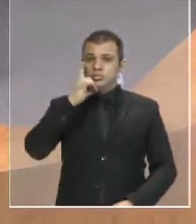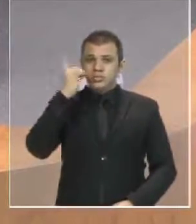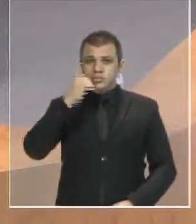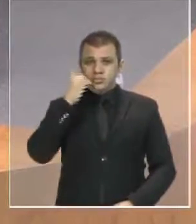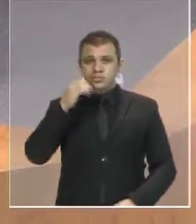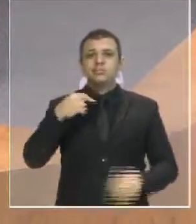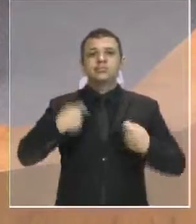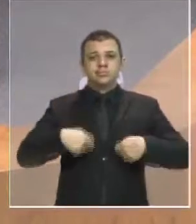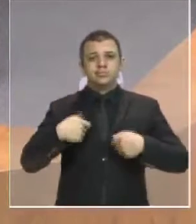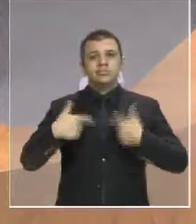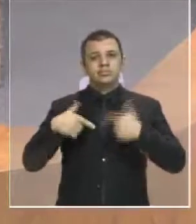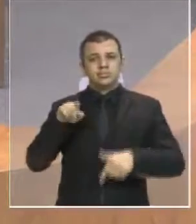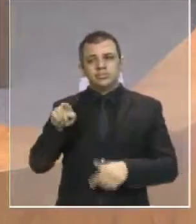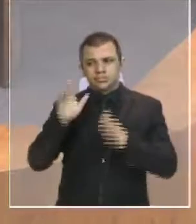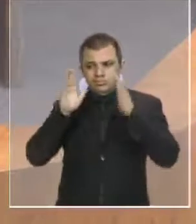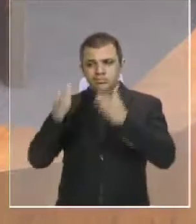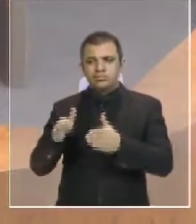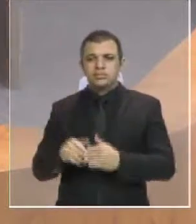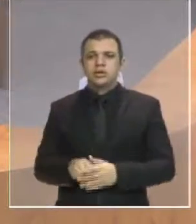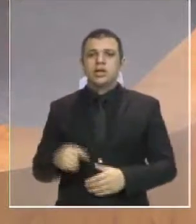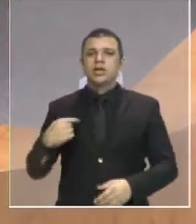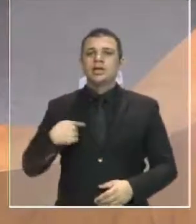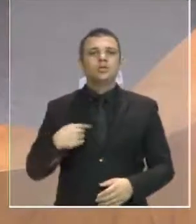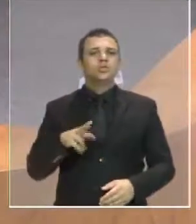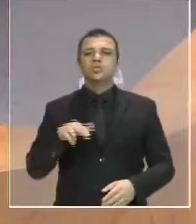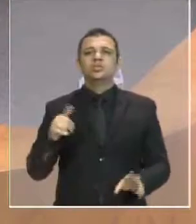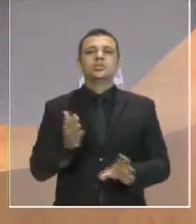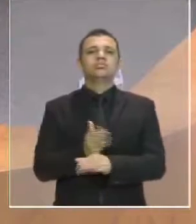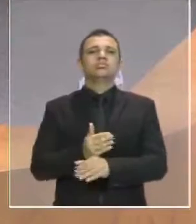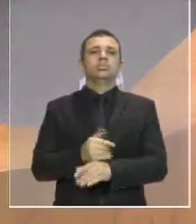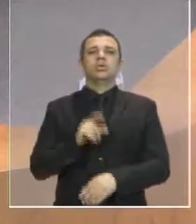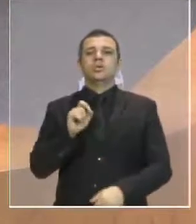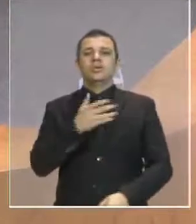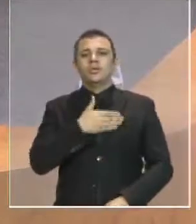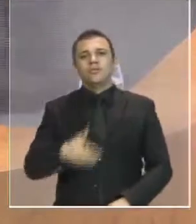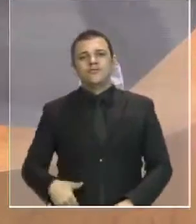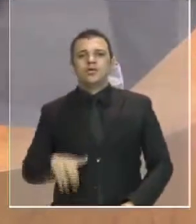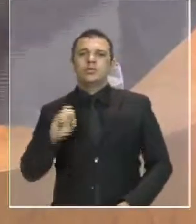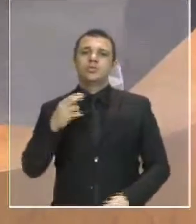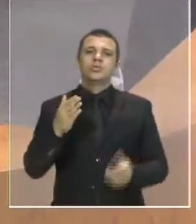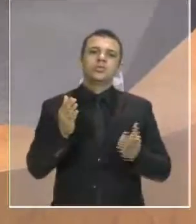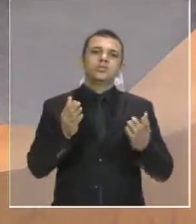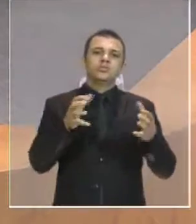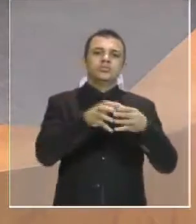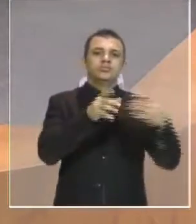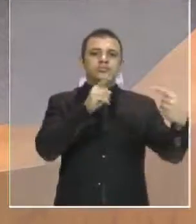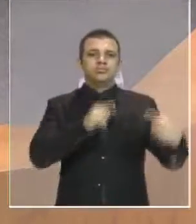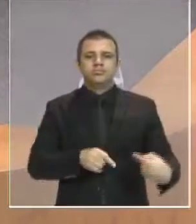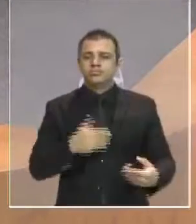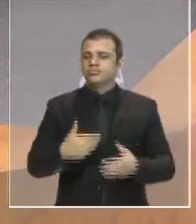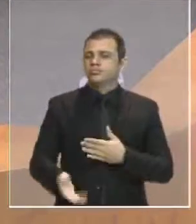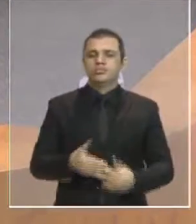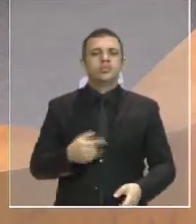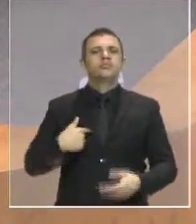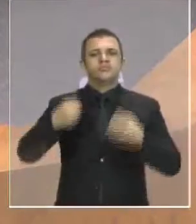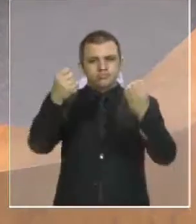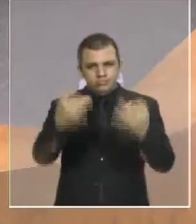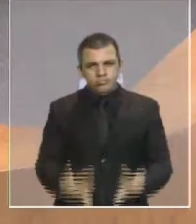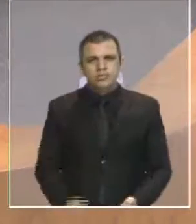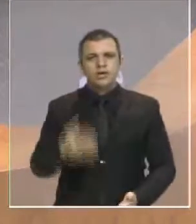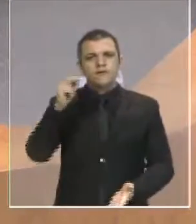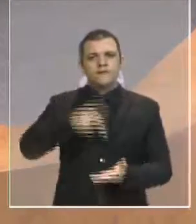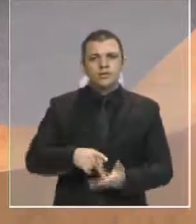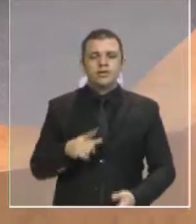de fazer, seja governo, seja oposição, porque acima de tudo, acima do meu